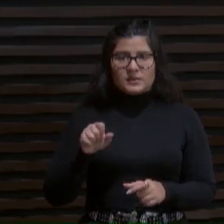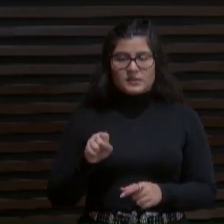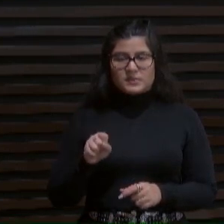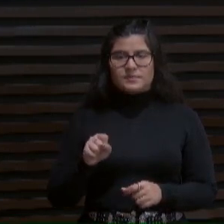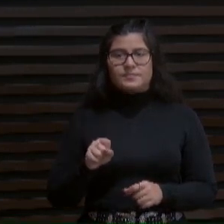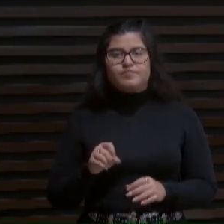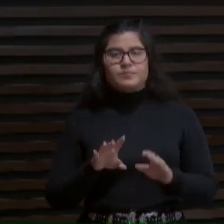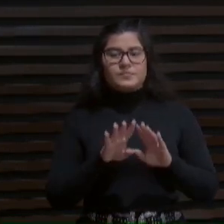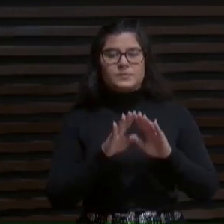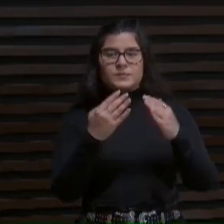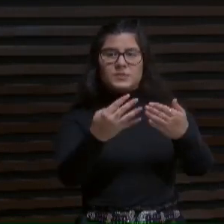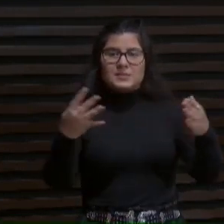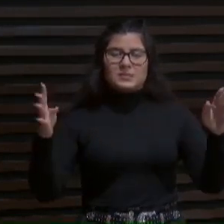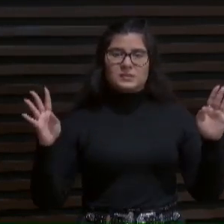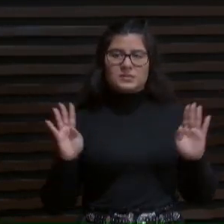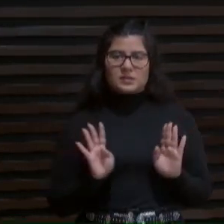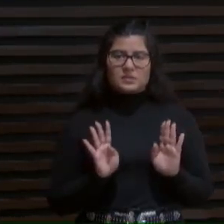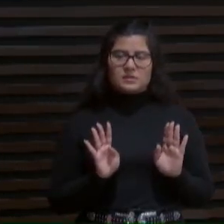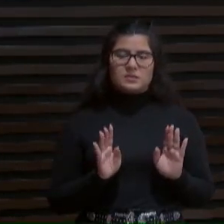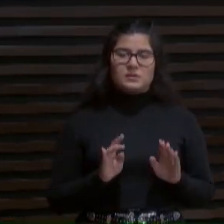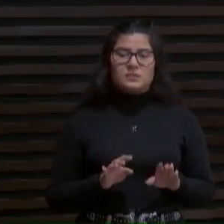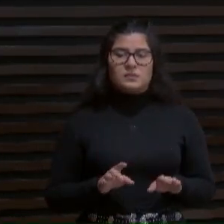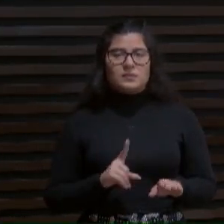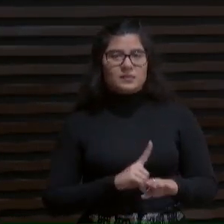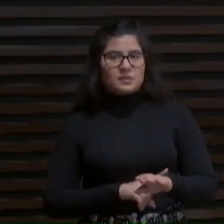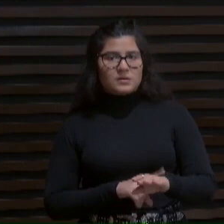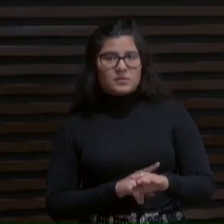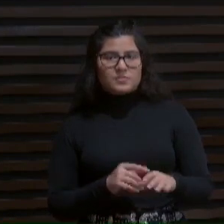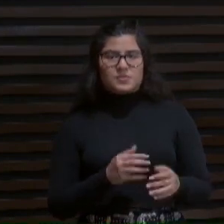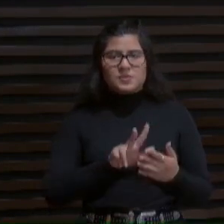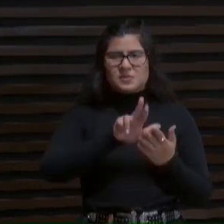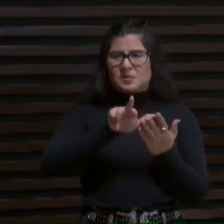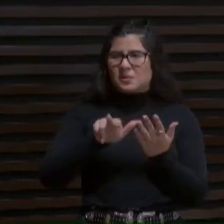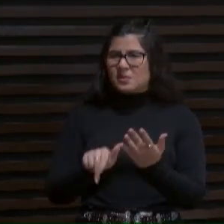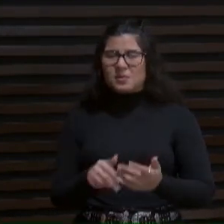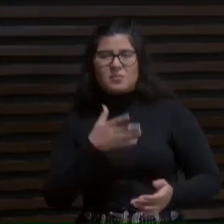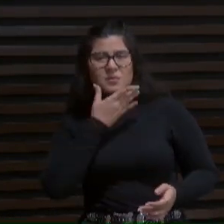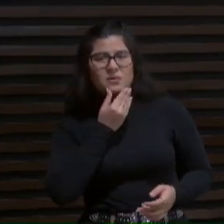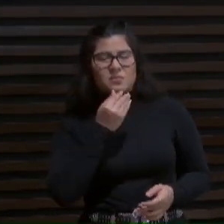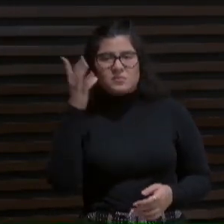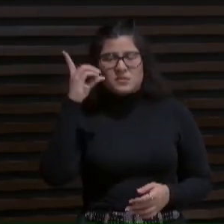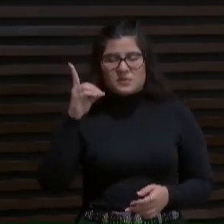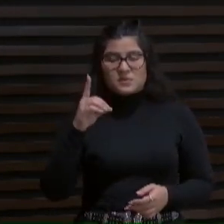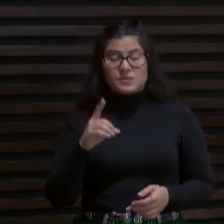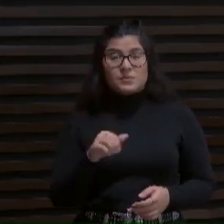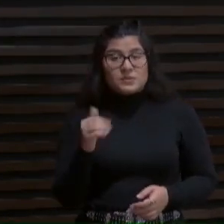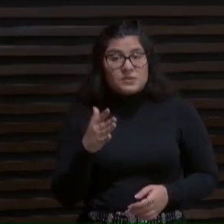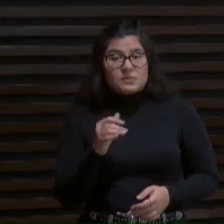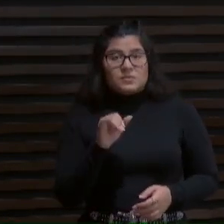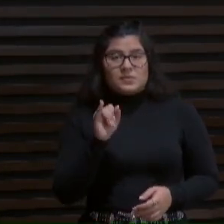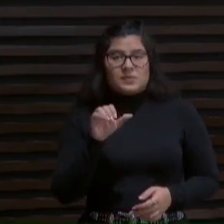e Esdras é o tempo de Ageu, é o tempo de todos esses homens de Deus ali. Mas enfim, Isaías